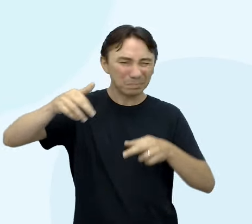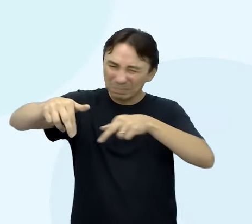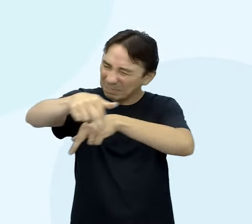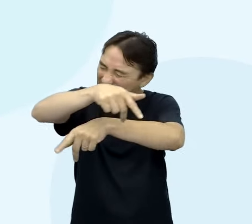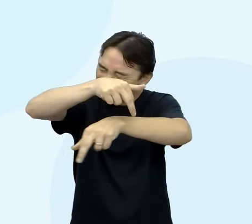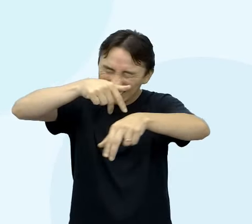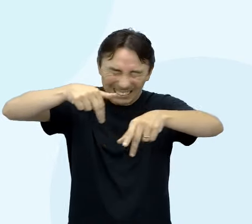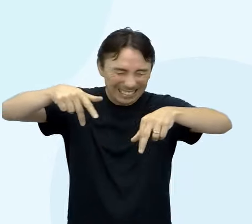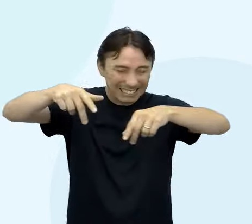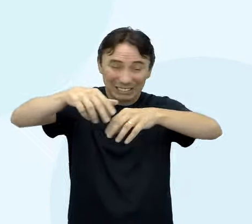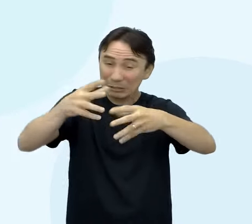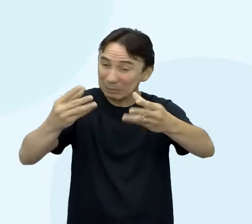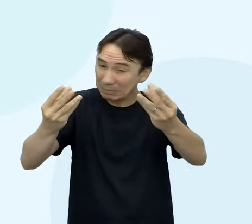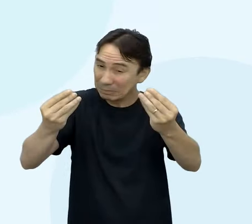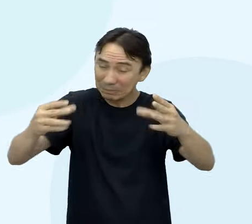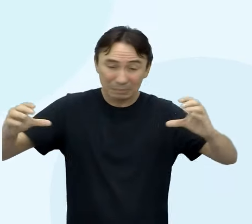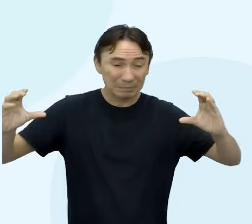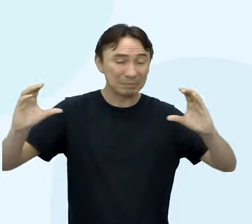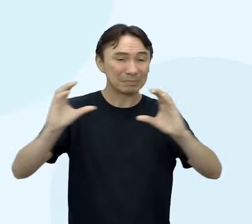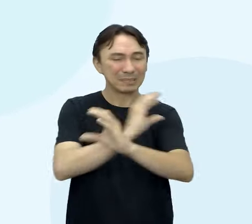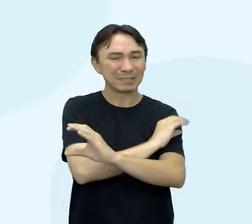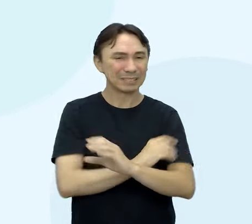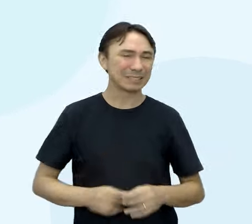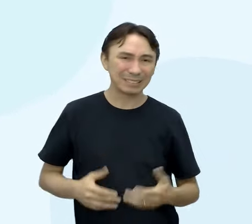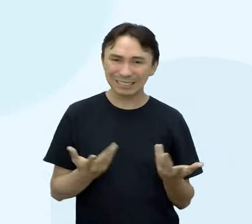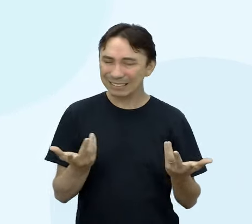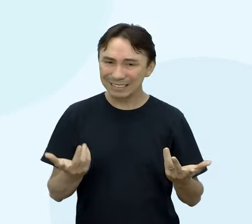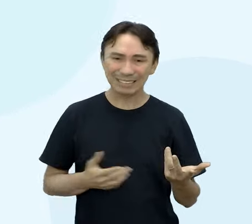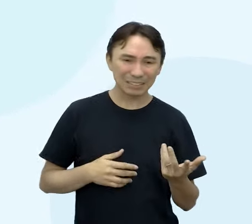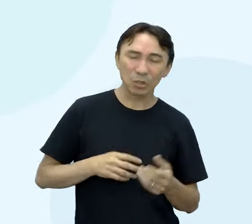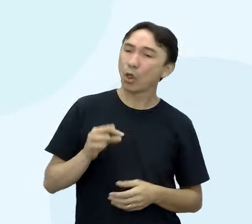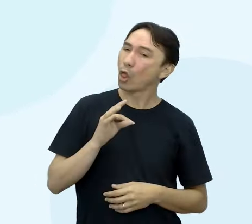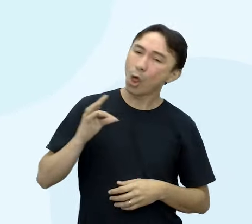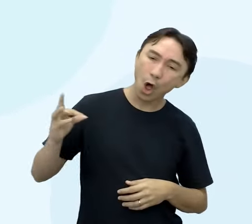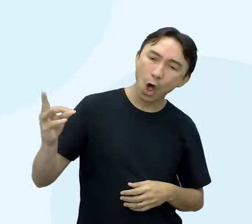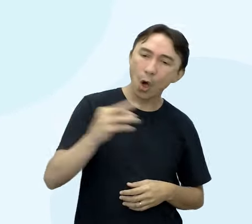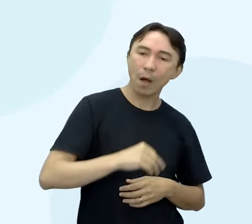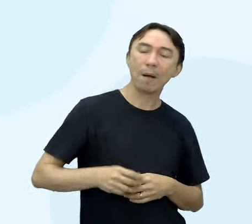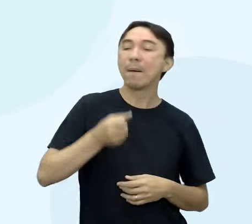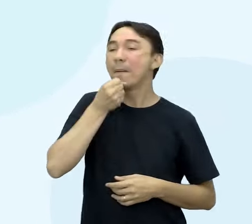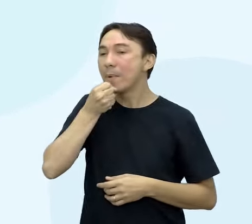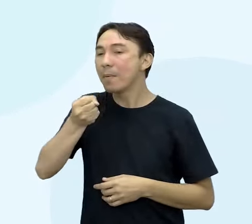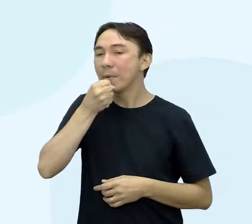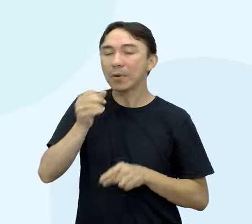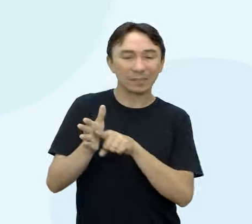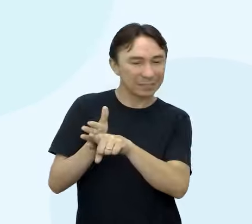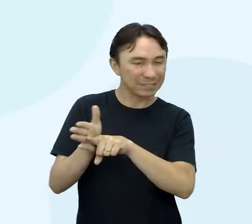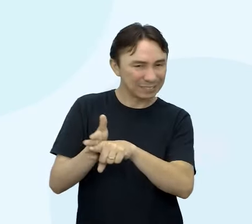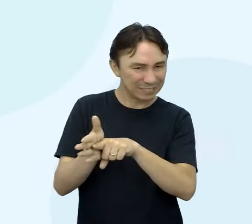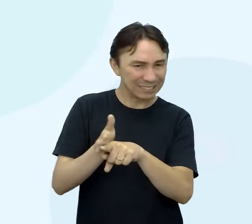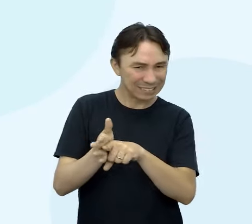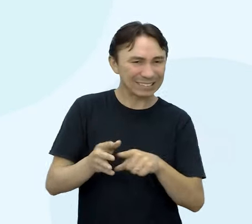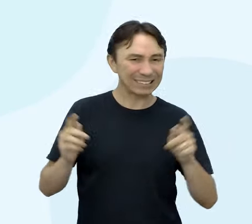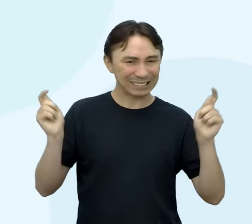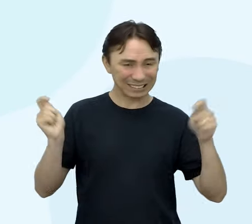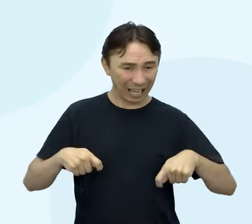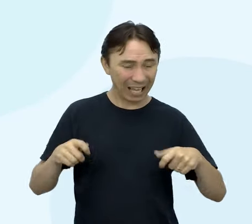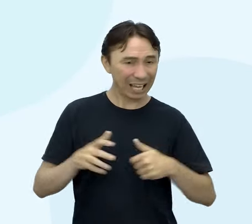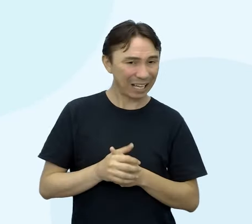dá pra você fazer a pesquisa com todo mundo? Por que que não é viável? Olha as imagens que eu coloquei aí, ó. Se você pensar em fazer uma pesquisa com todo